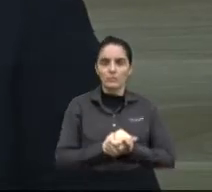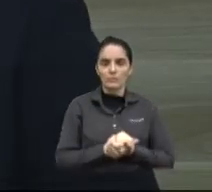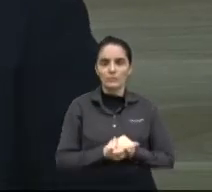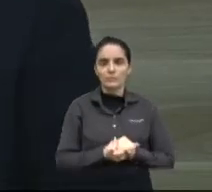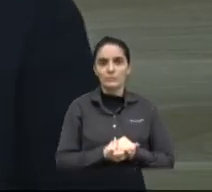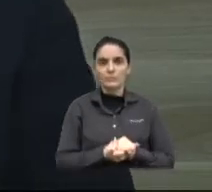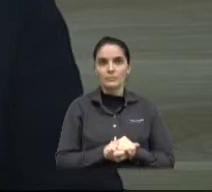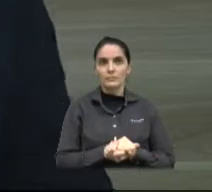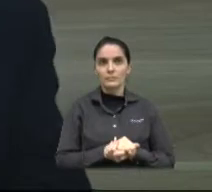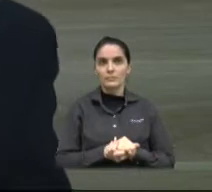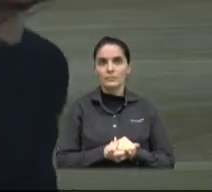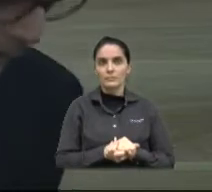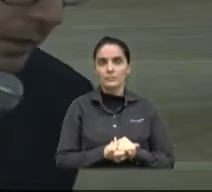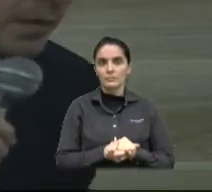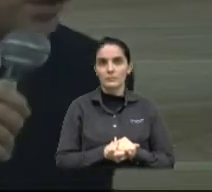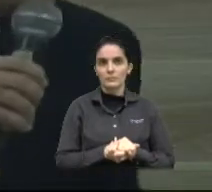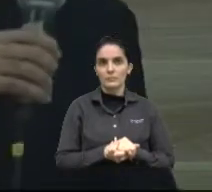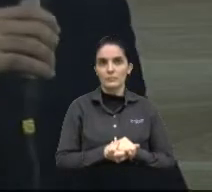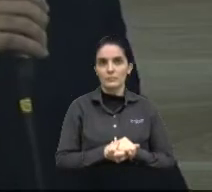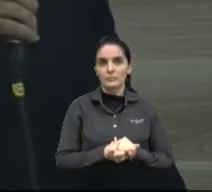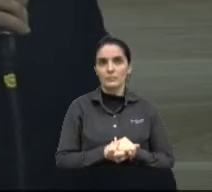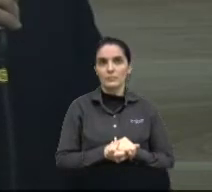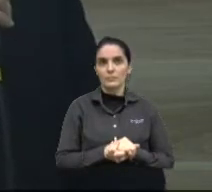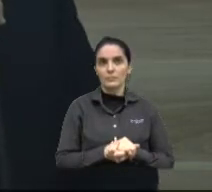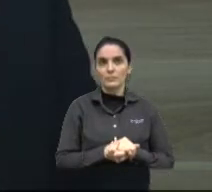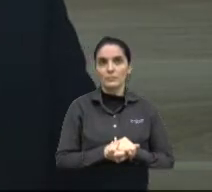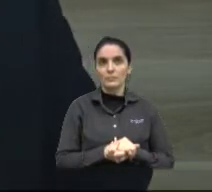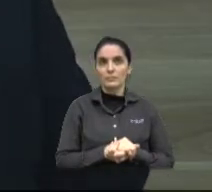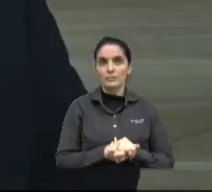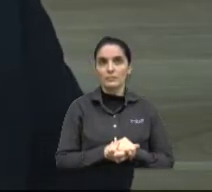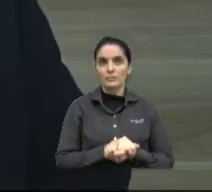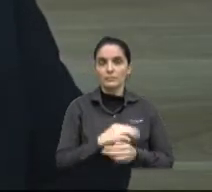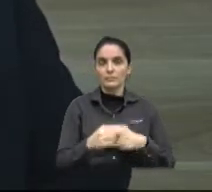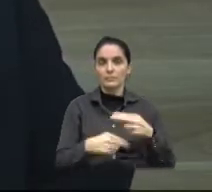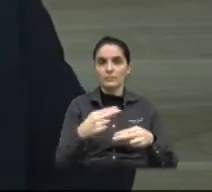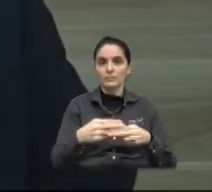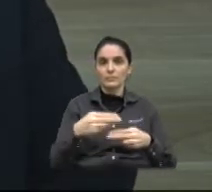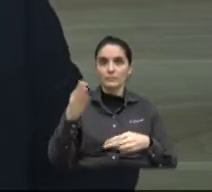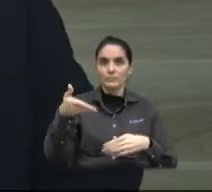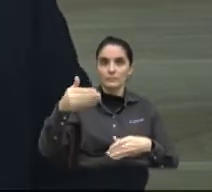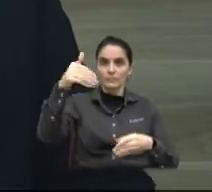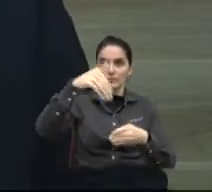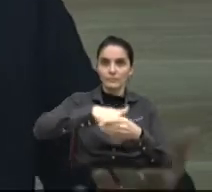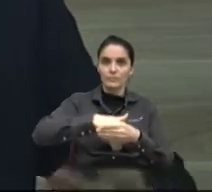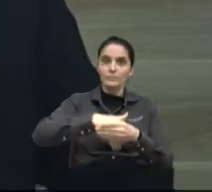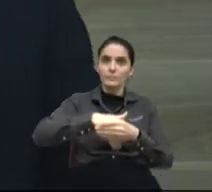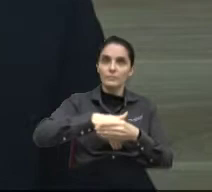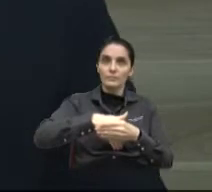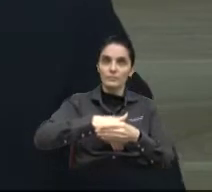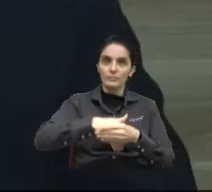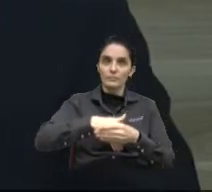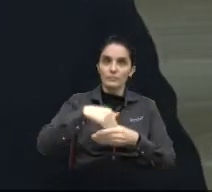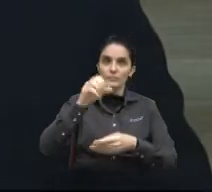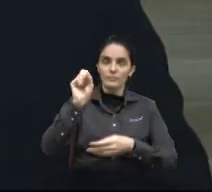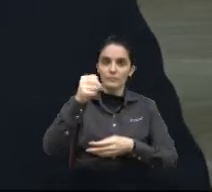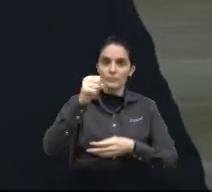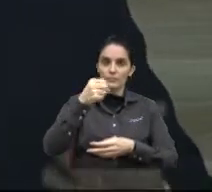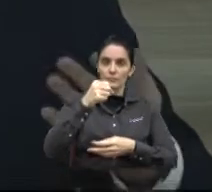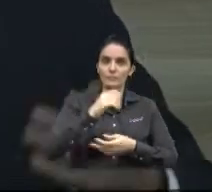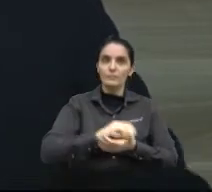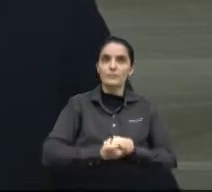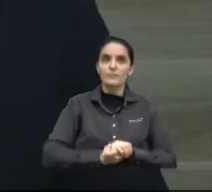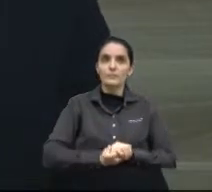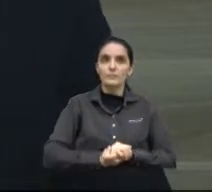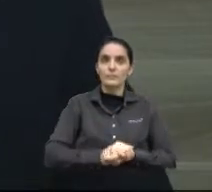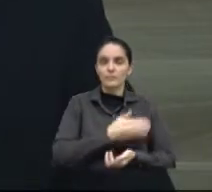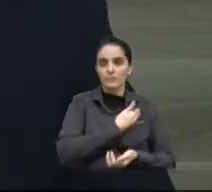assim então fica aqui fica aqui o meu voto favorável e que o governador